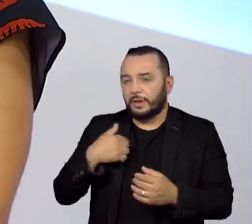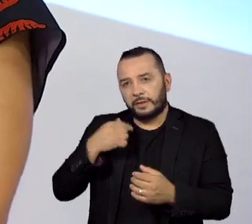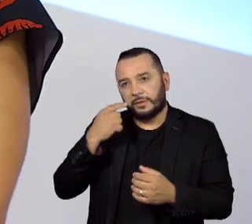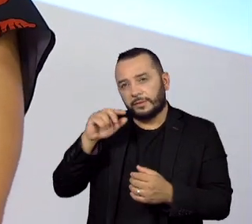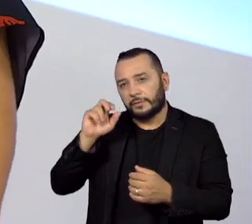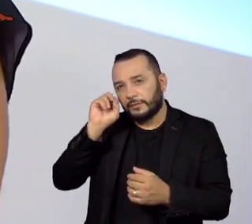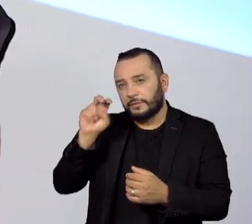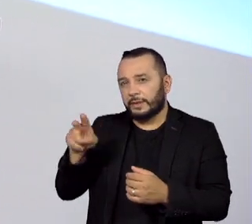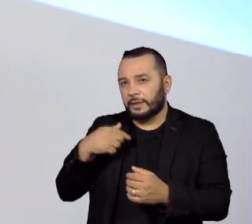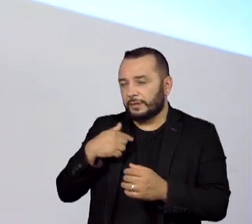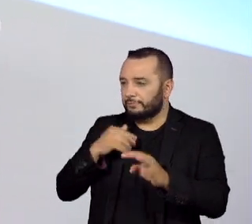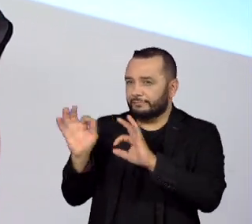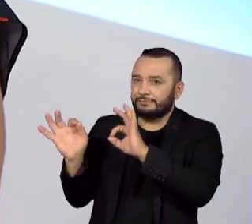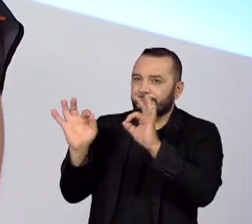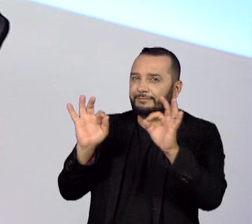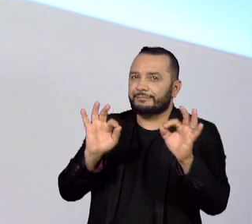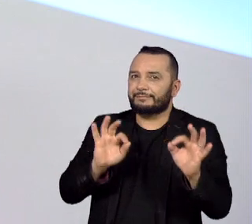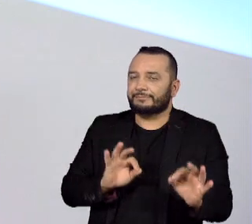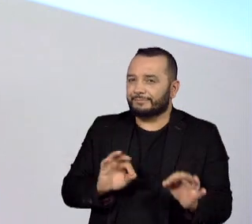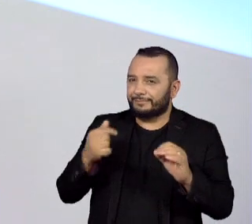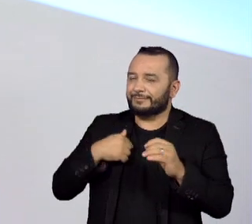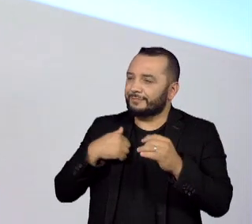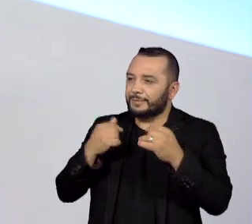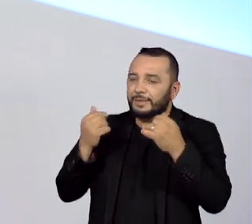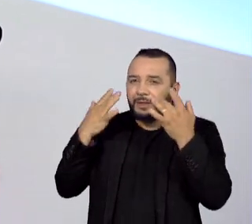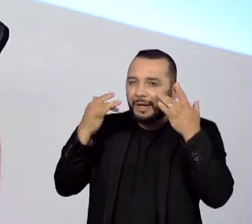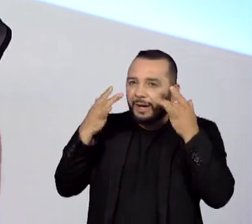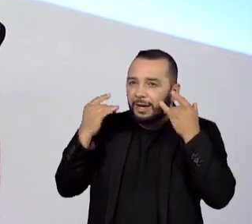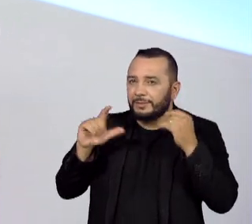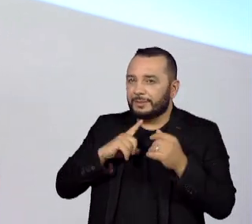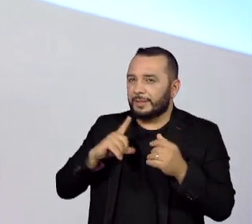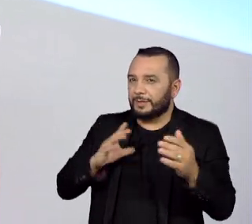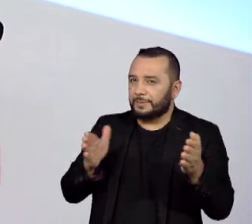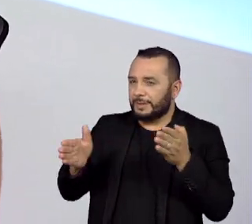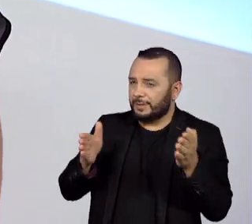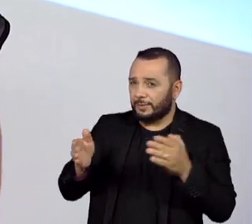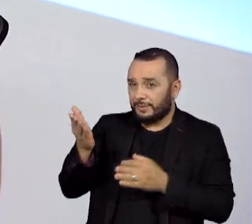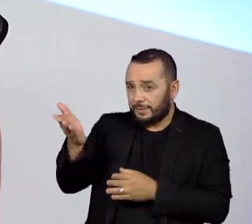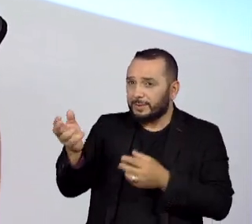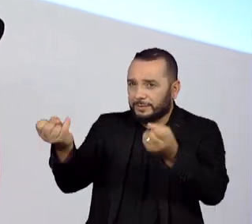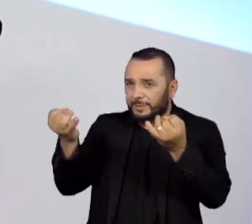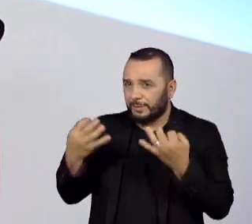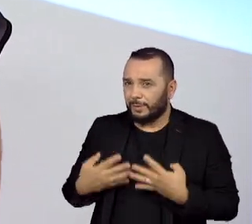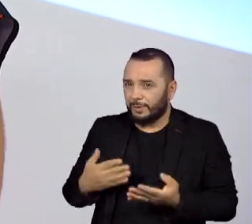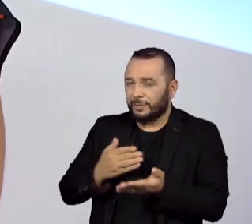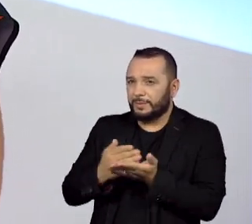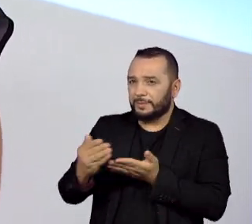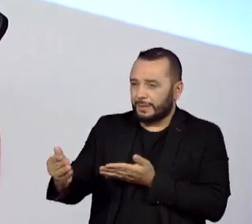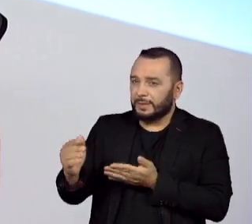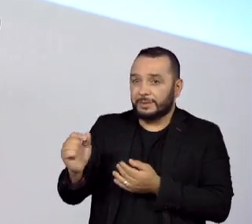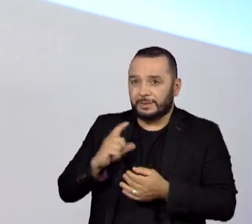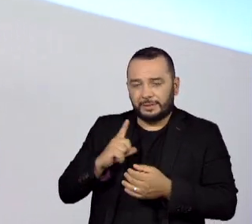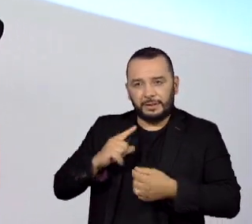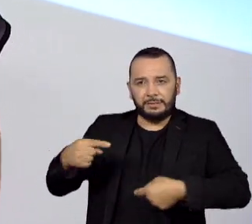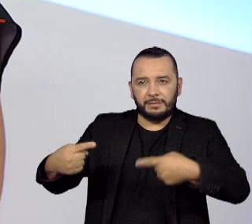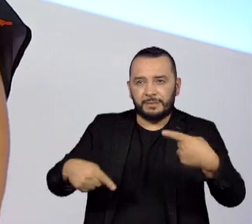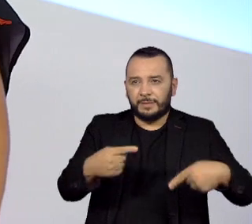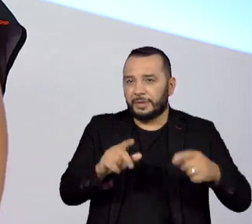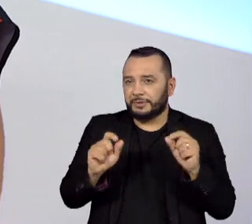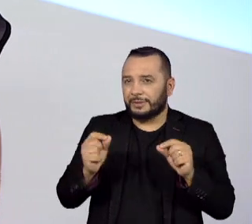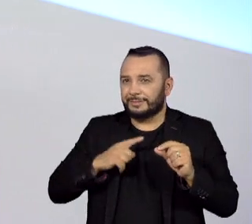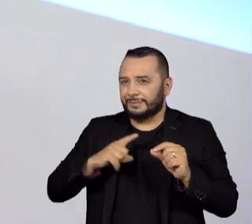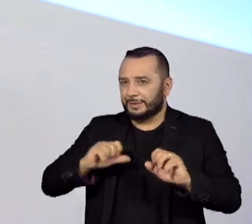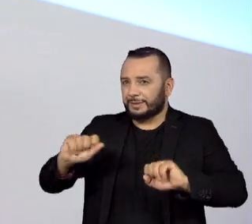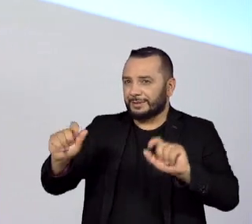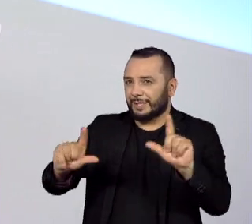peça evoca um tempo, né? O Guel falou isso no começo, um tempo em que o debate na televisão, né, um